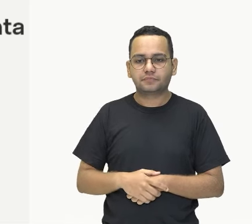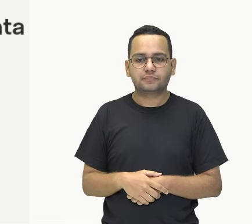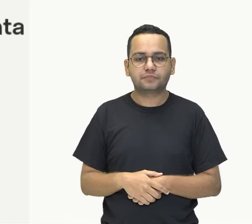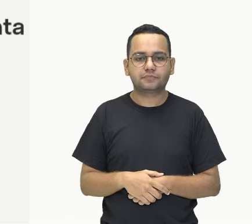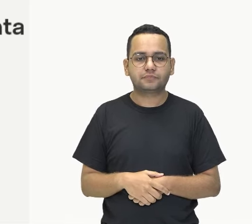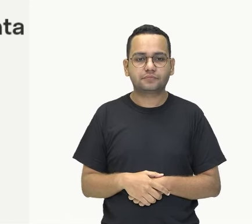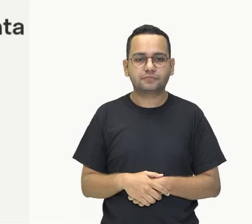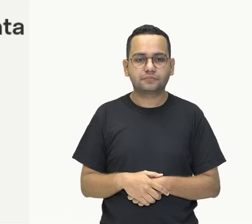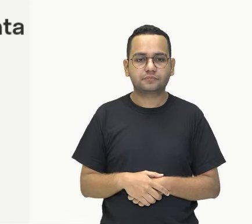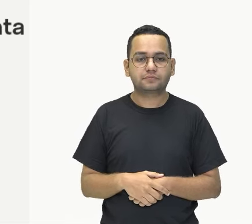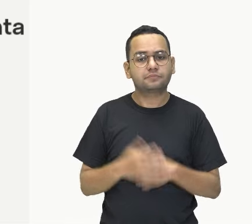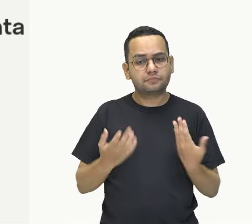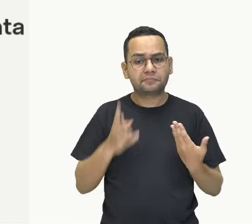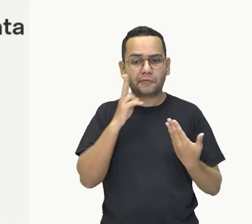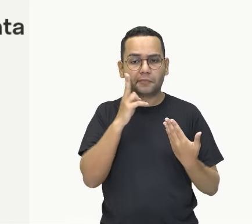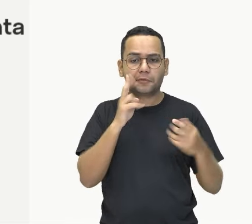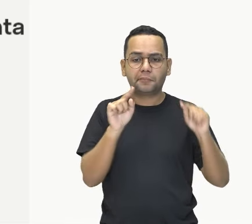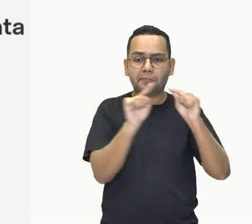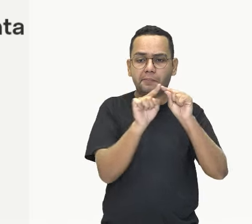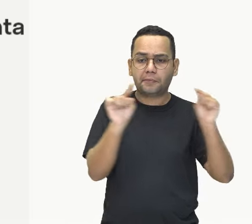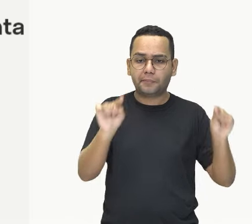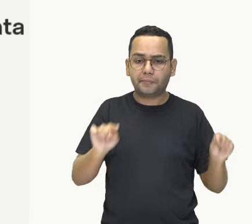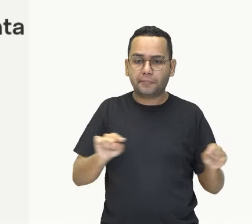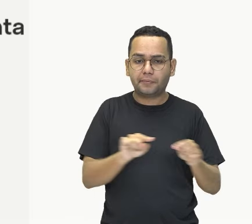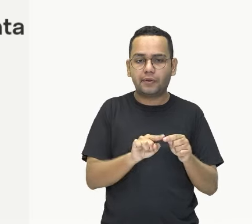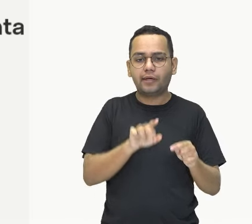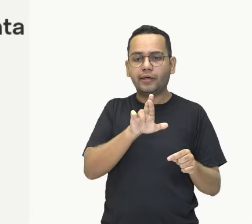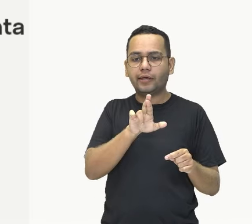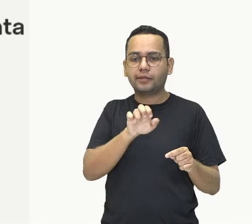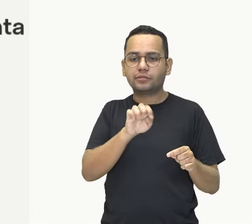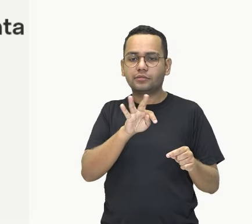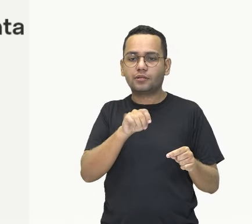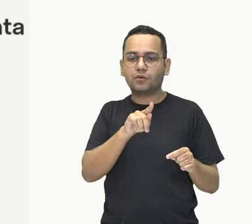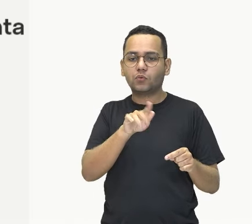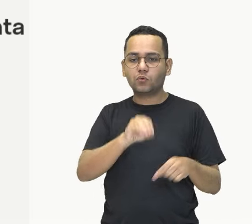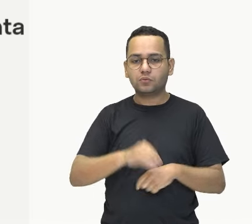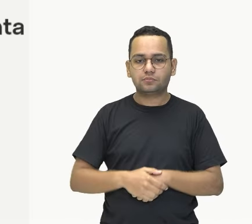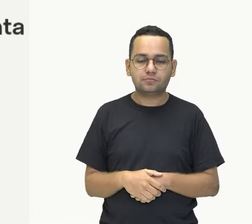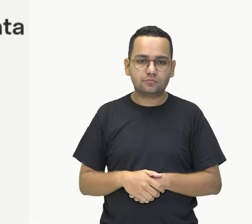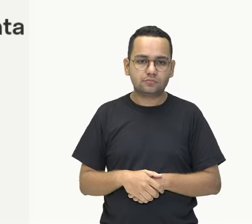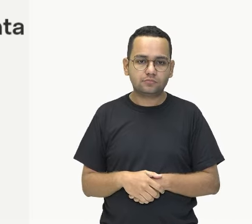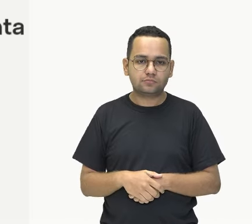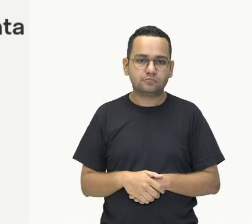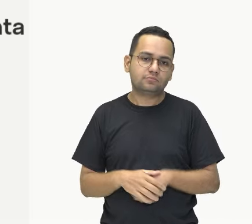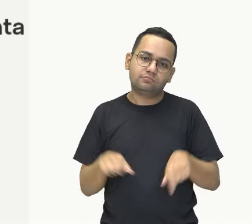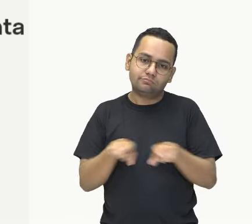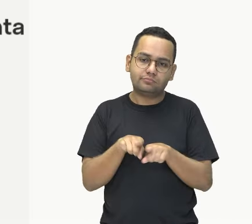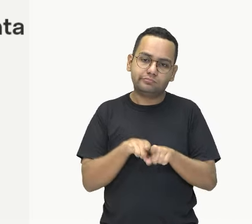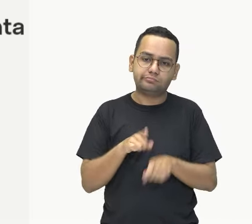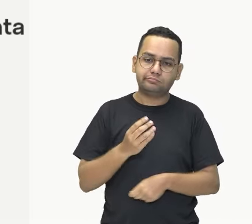Como é um retângulo, eu também sei que aqui é 7x e eu também sei que aqui é 3x,